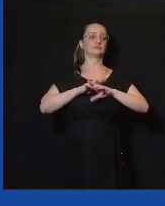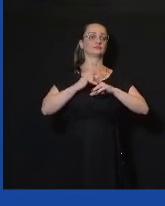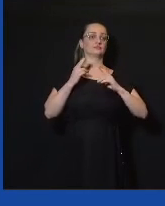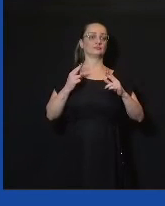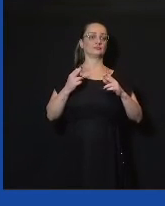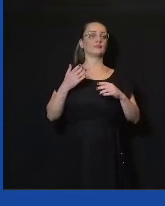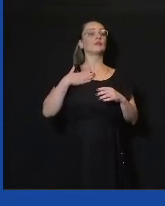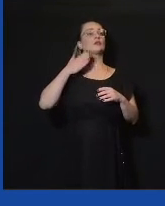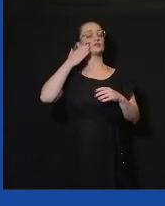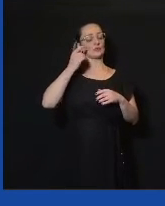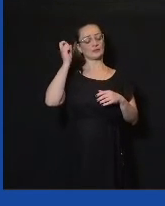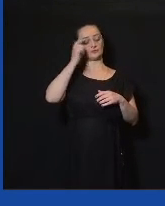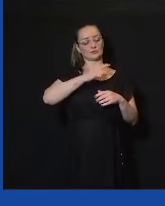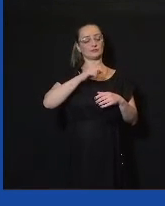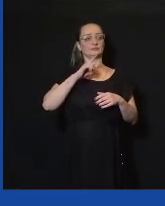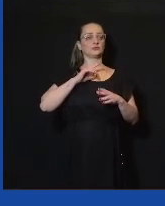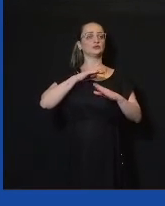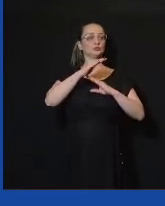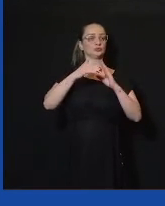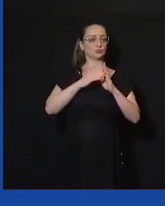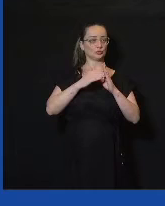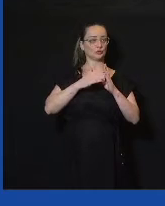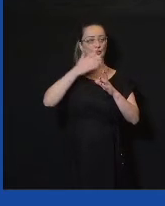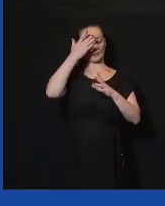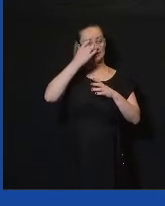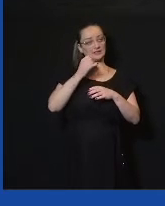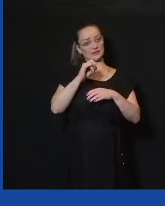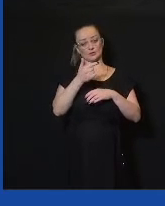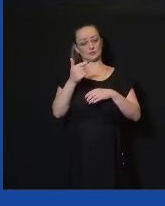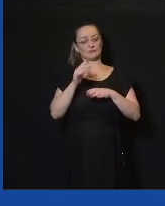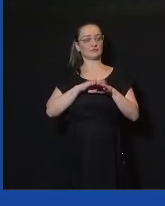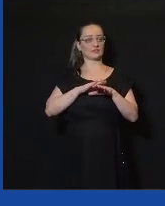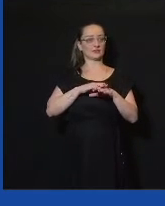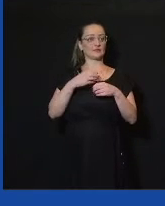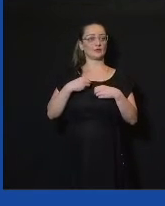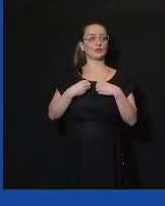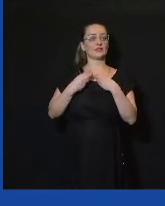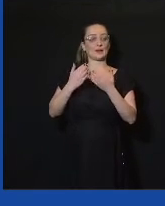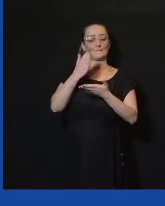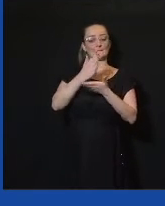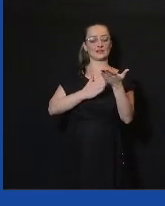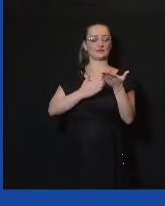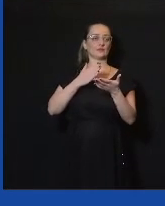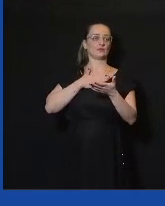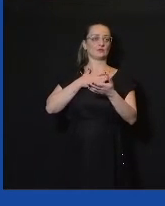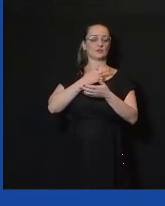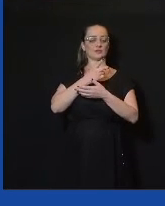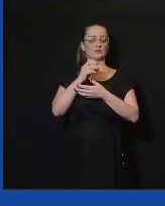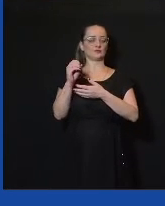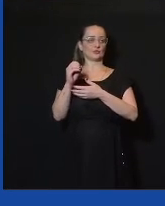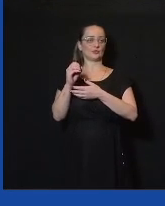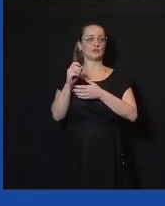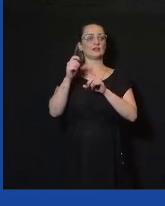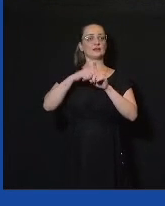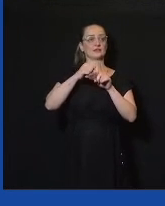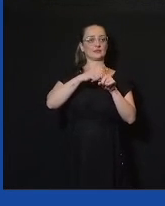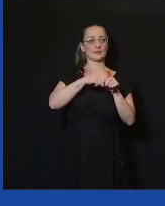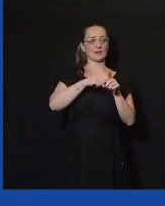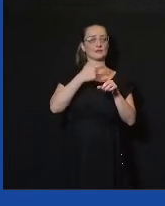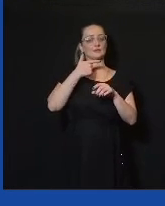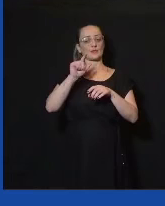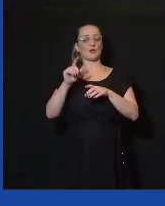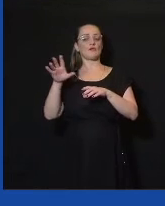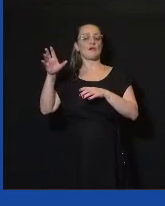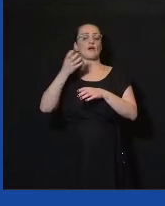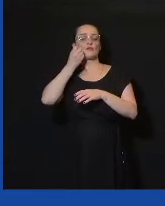mesmo sabendo da dificuldade de todas e entender se alguém não fizesse, ela ia estar doando metade dos seus 120 durante 3 meses para adotar outra mãe.